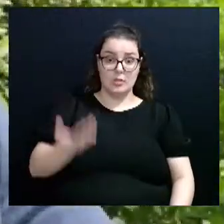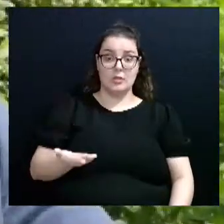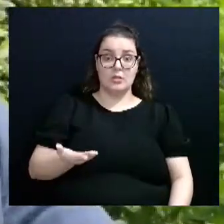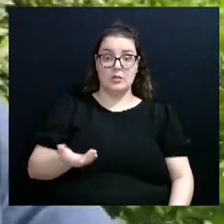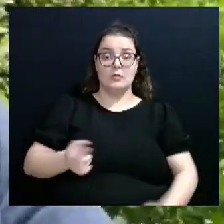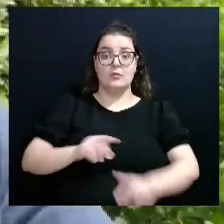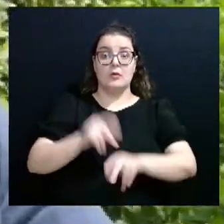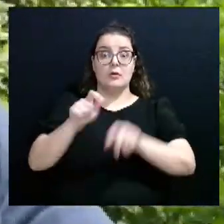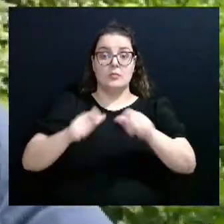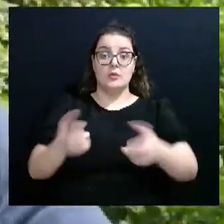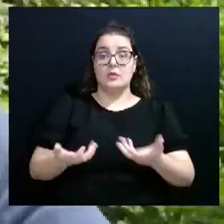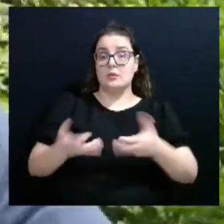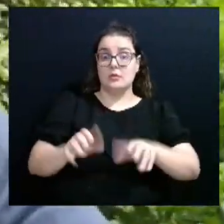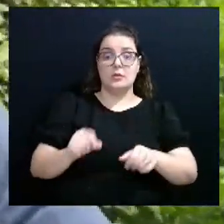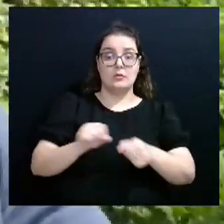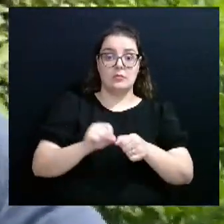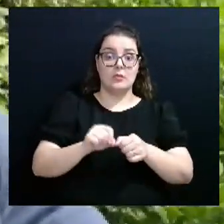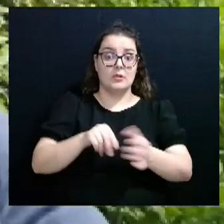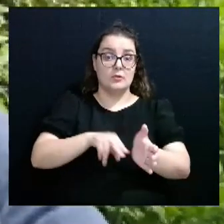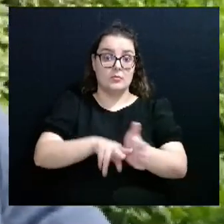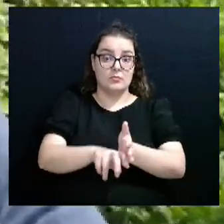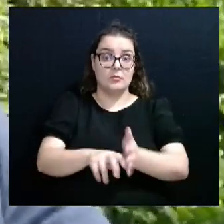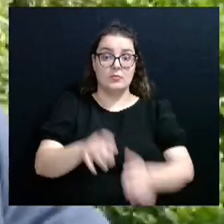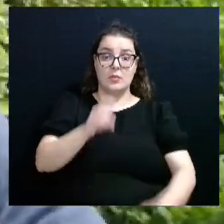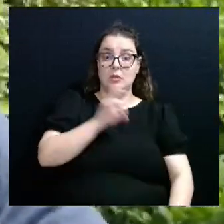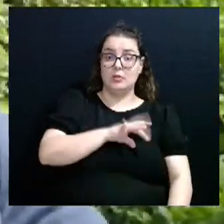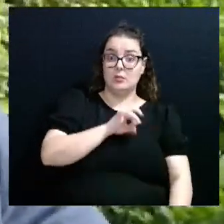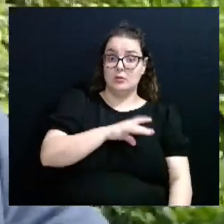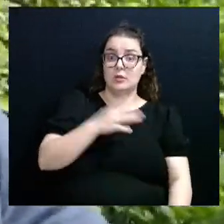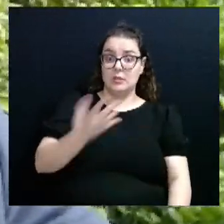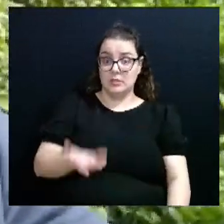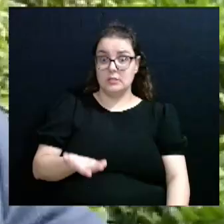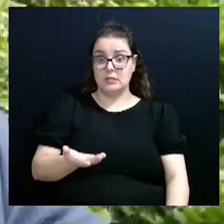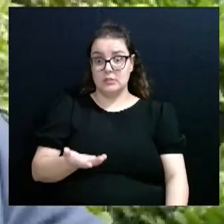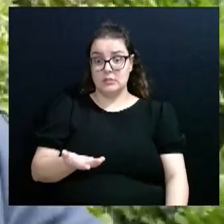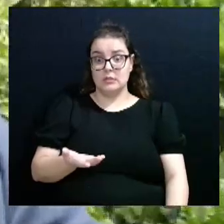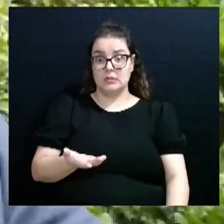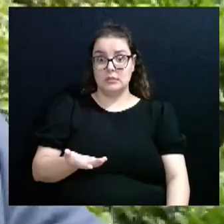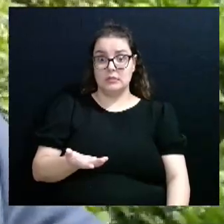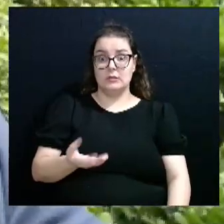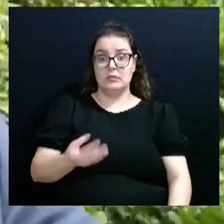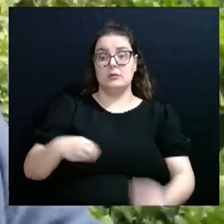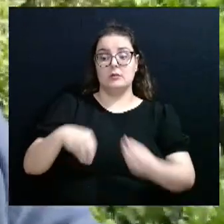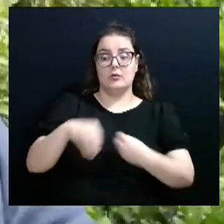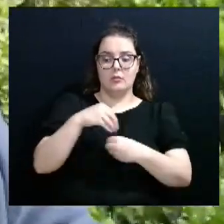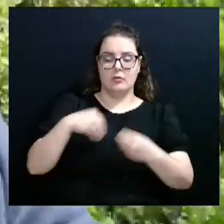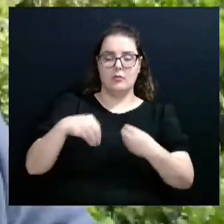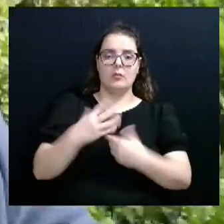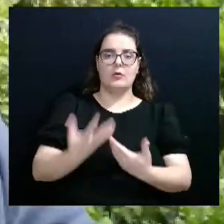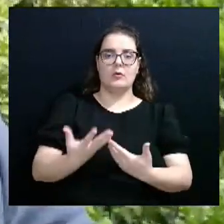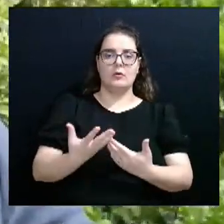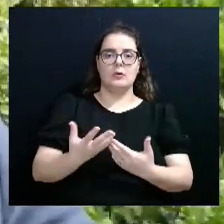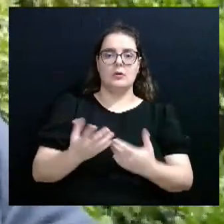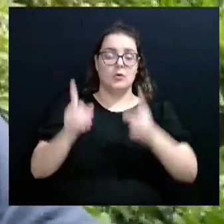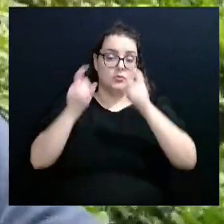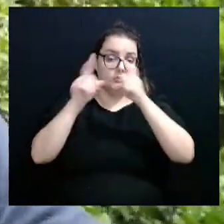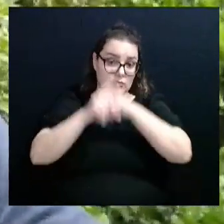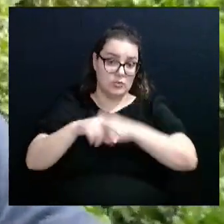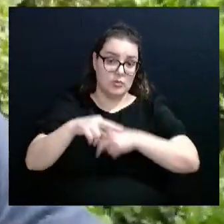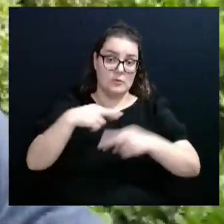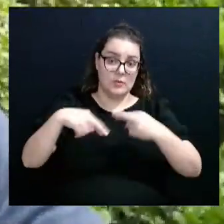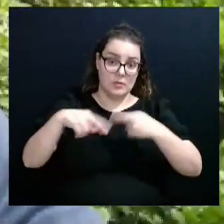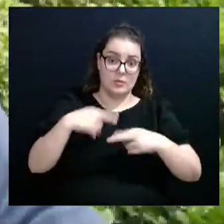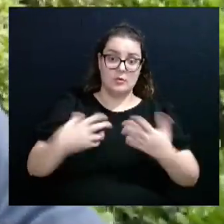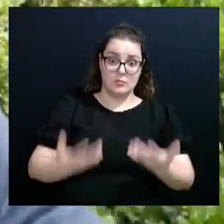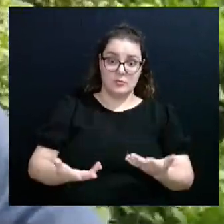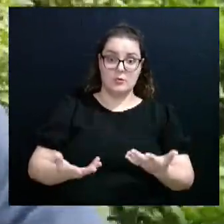querendo fazer o diagnóstico pelo medo, né, envolto às complicações associadas com a